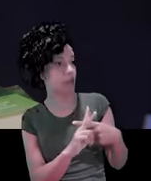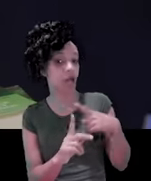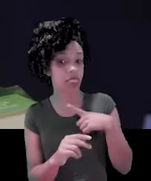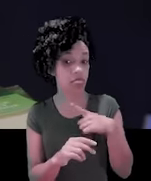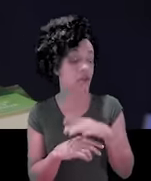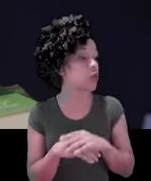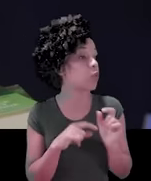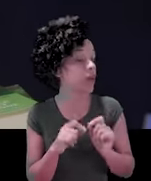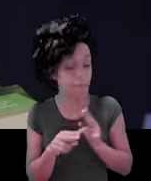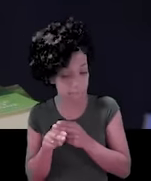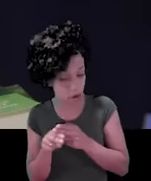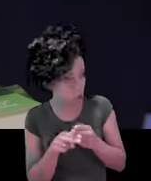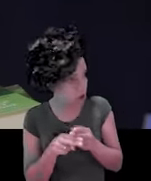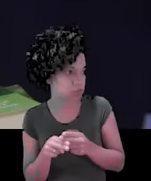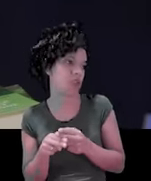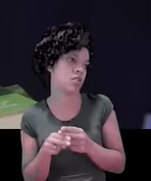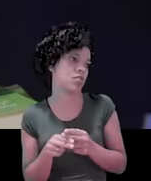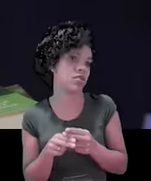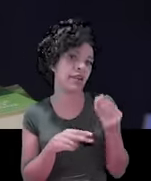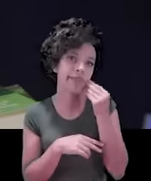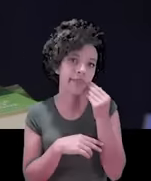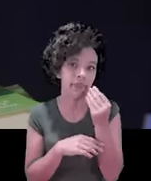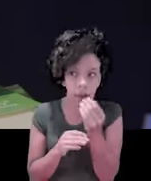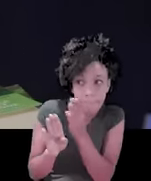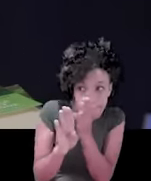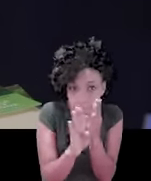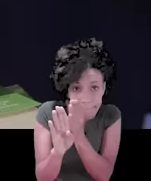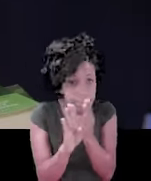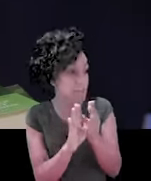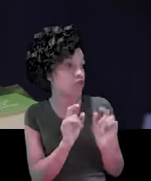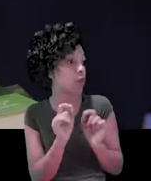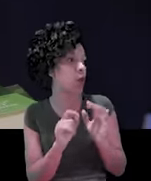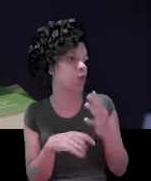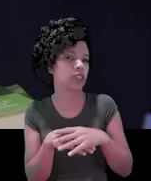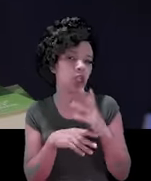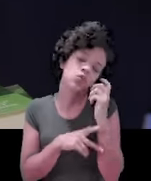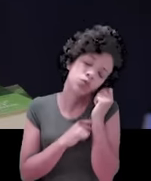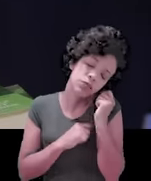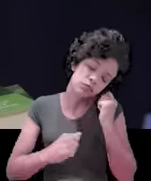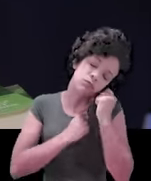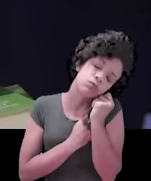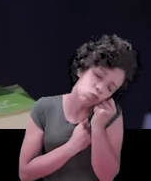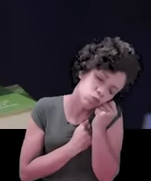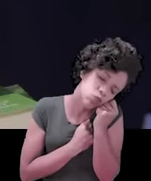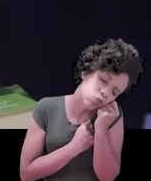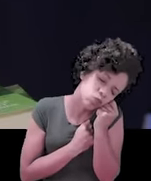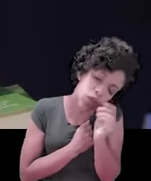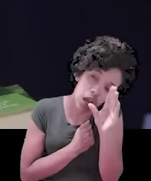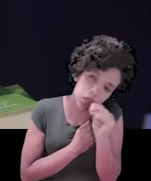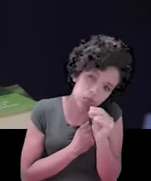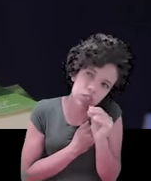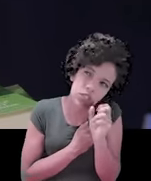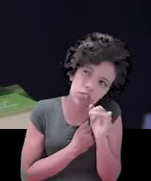e aquilo ali me servia para cortar as coisas e que talvez me descendente alguma coisa então aqui dormindo aqui no meu peito não é